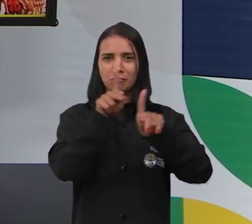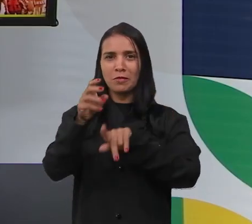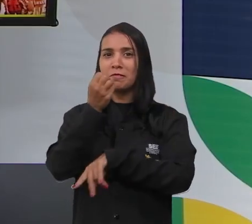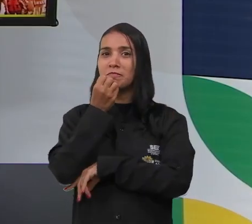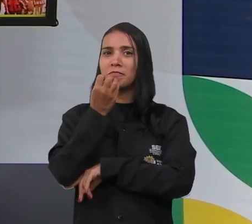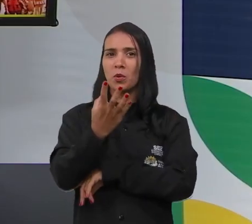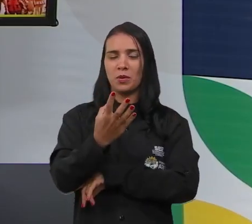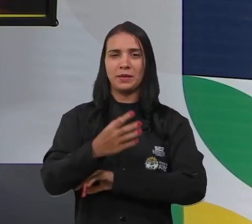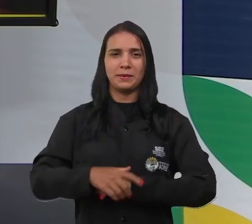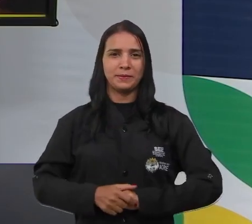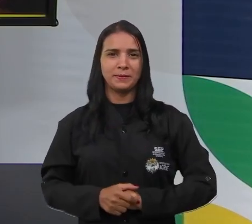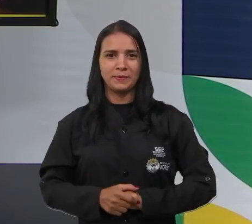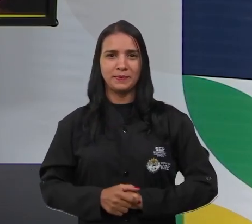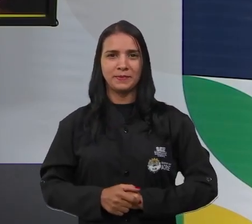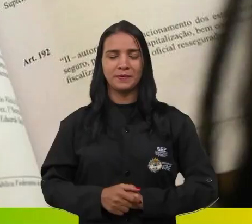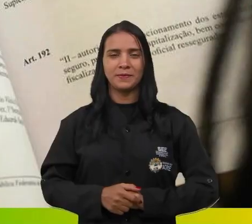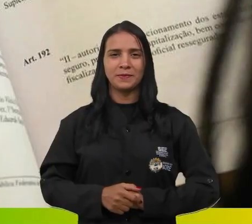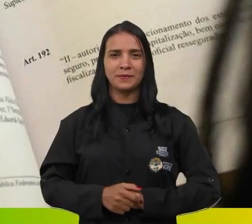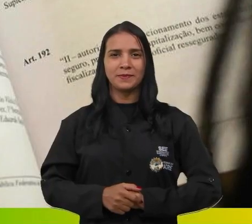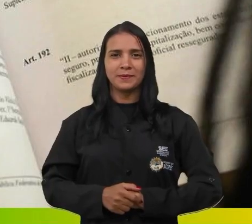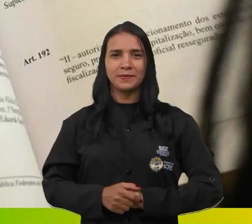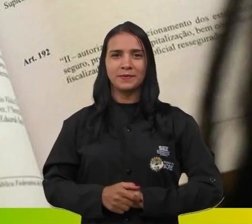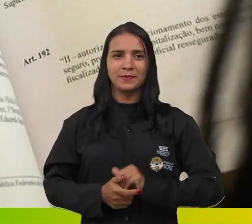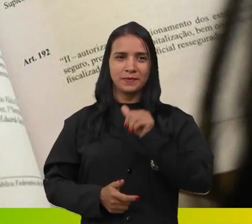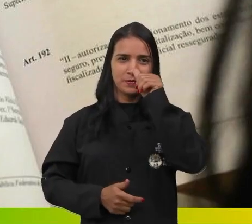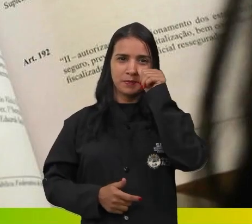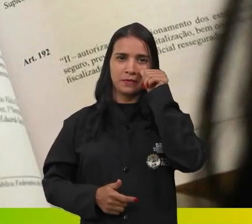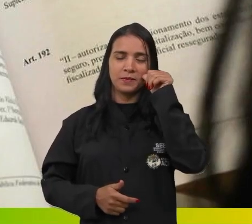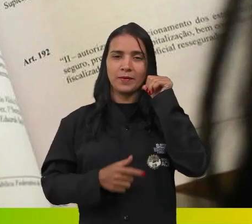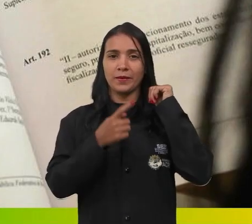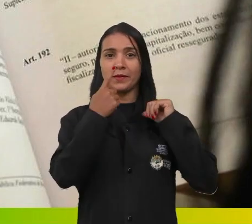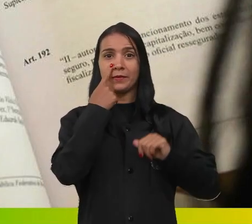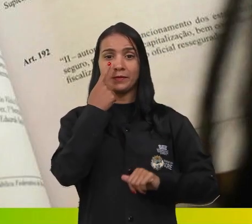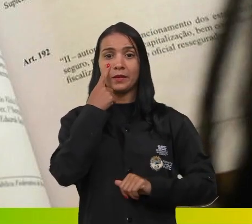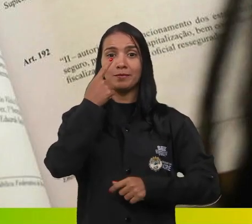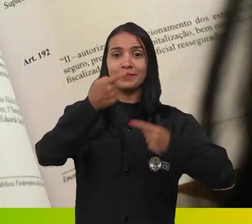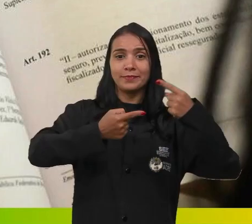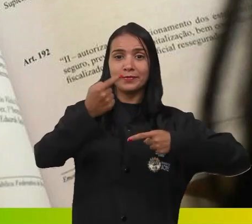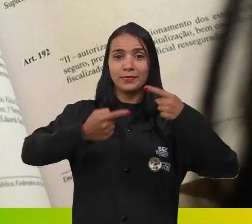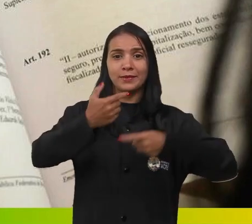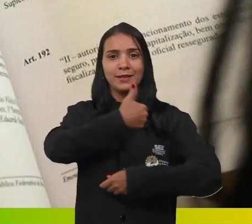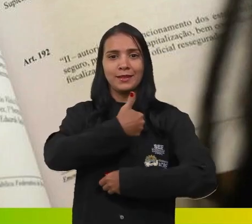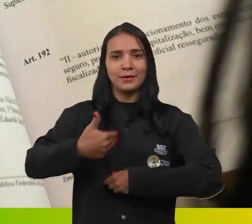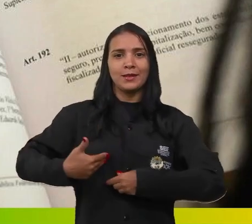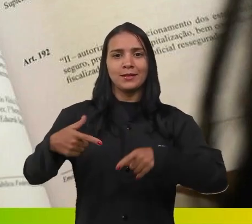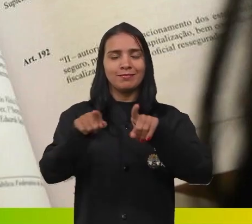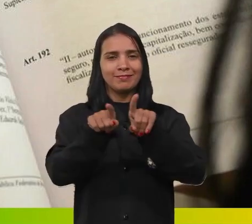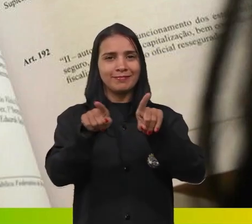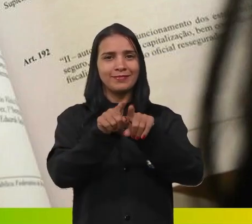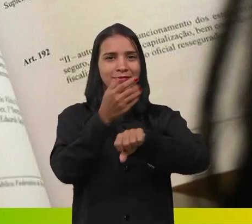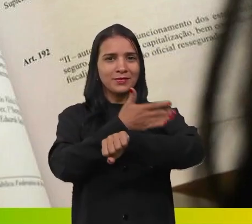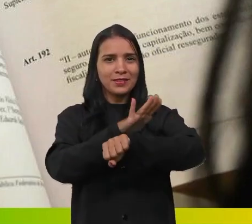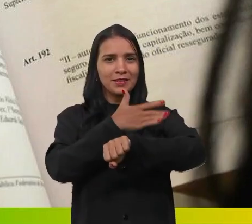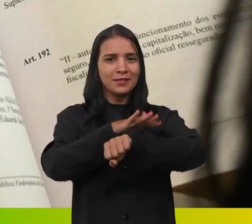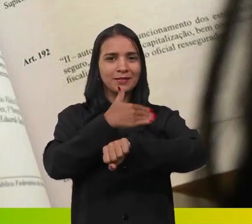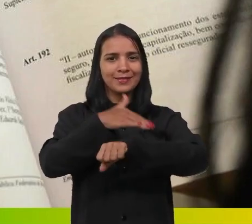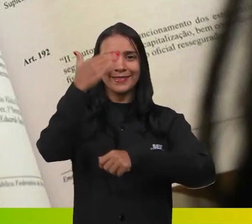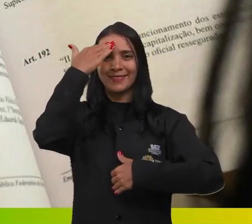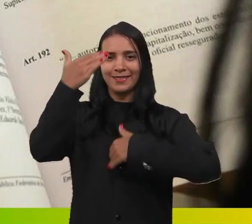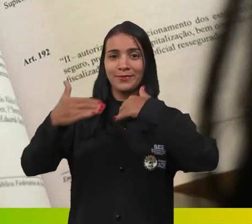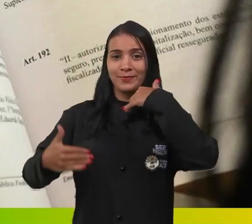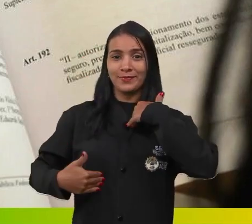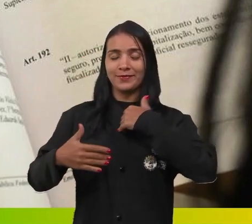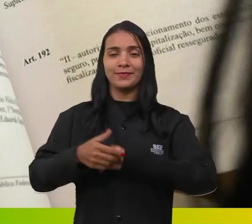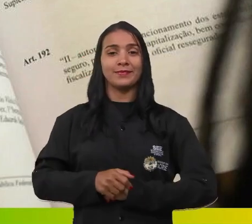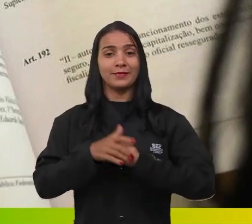ok? Avança. Então aqui, ó, as políticas públicas e a prática corporal. A Constituição Federal